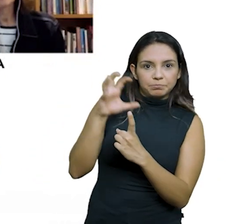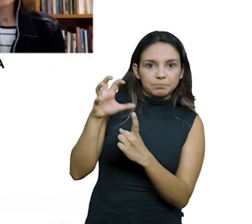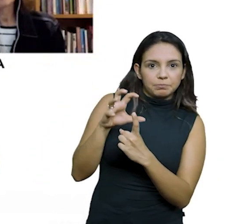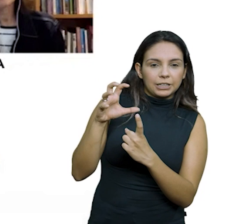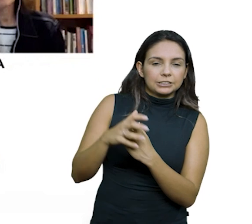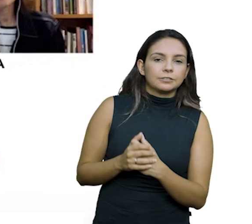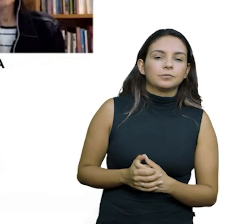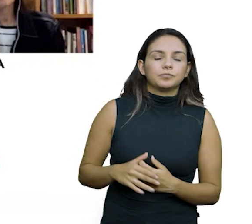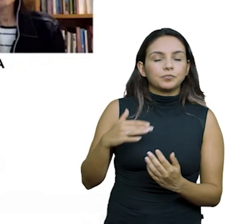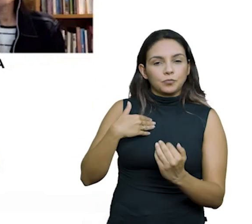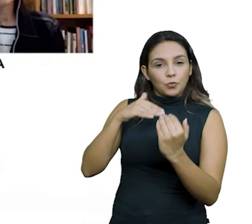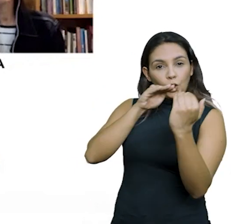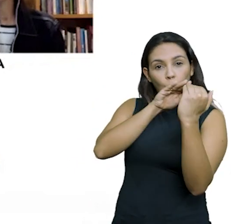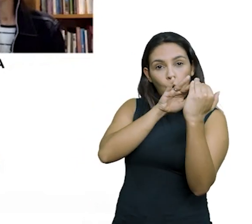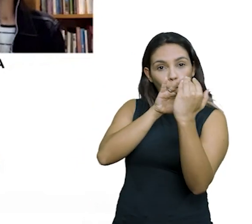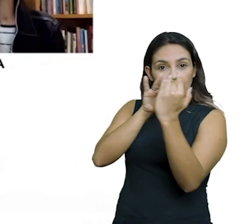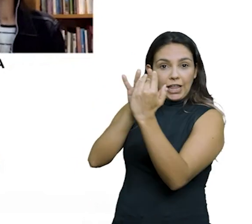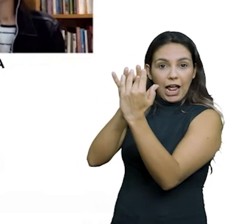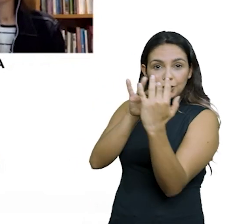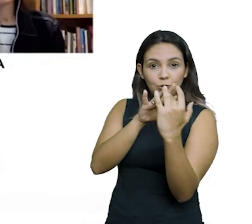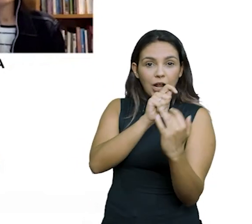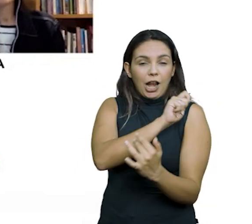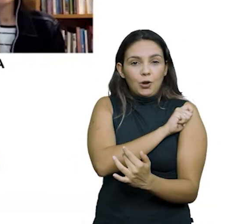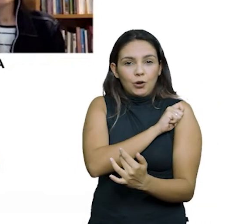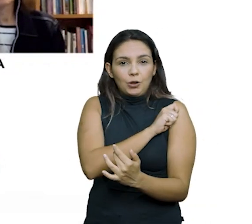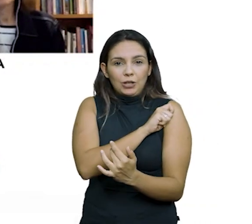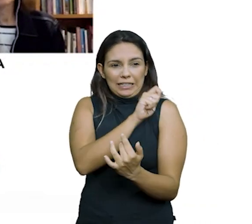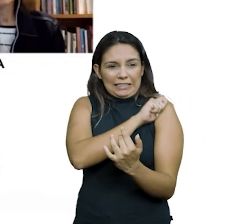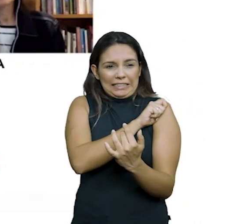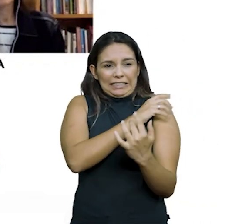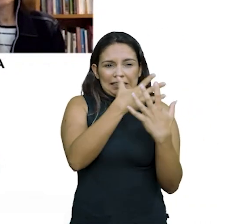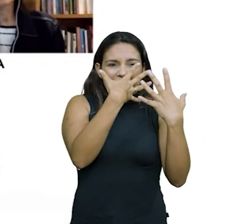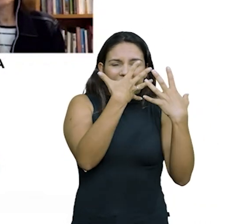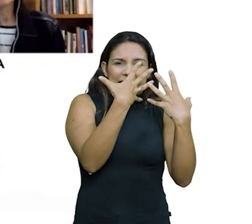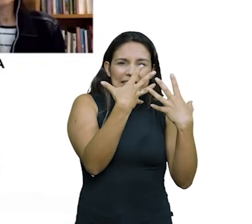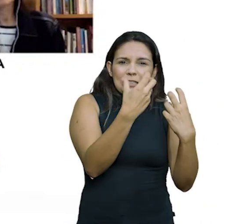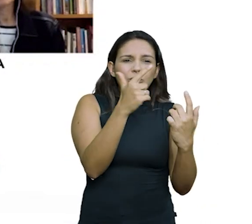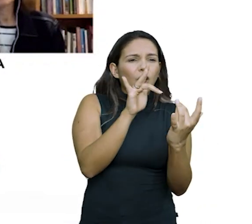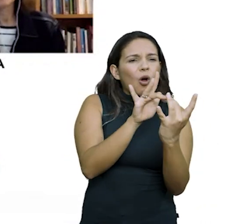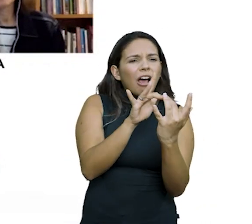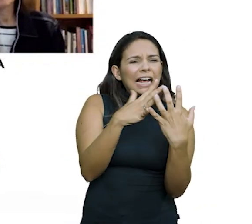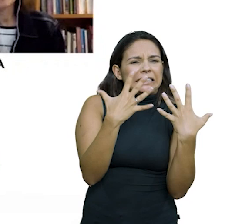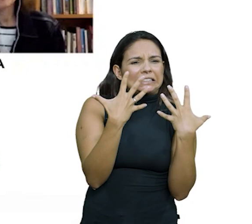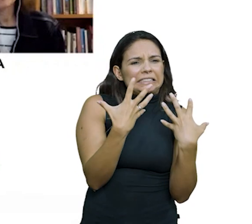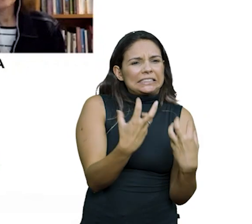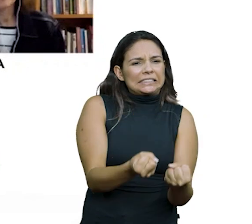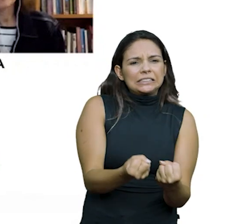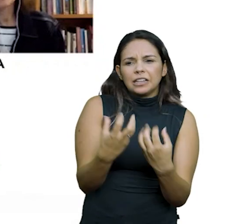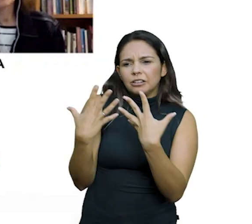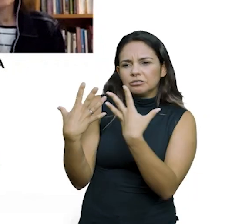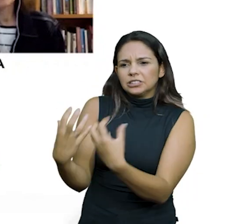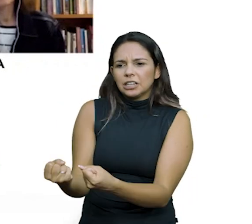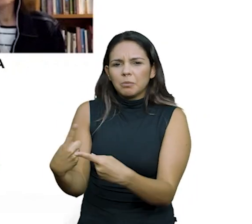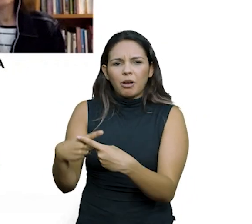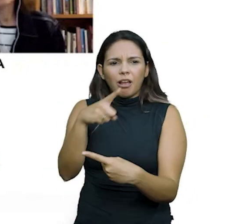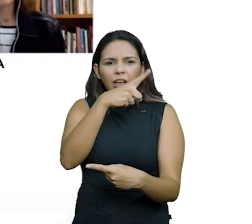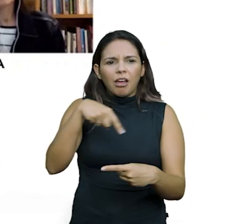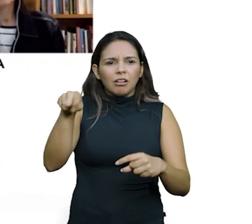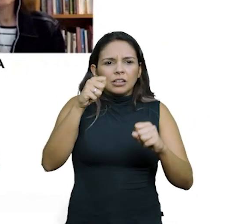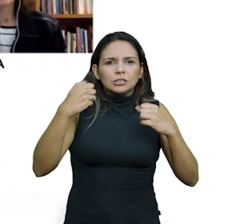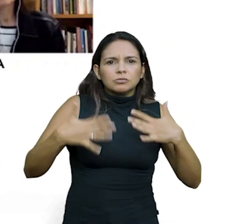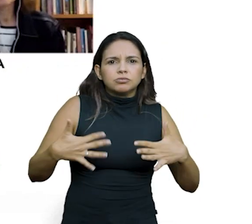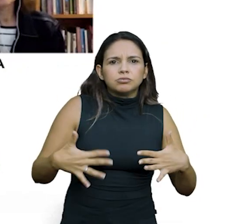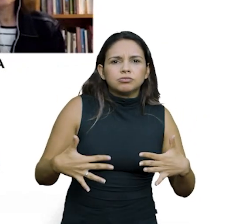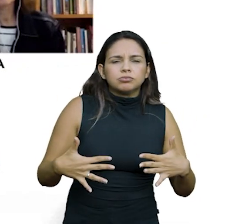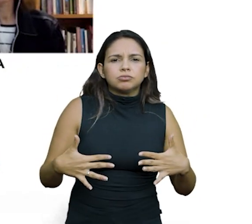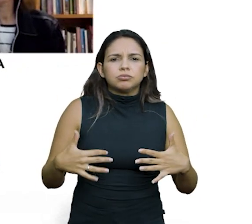hoje. Então, meu contato com os meus alunos hoje está um contato tão seco e impessoal. Que hora que é a aula? Porque eles estão desesperados,